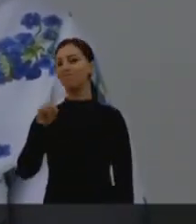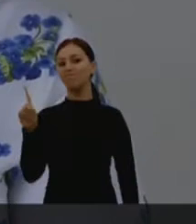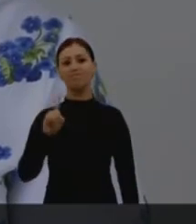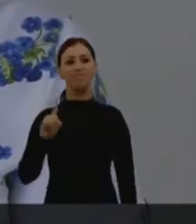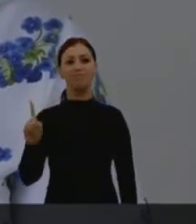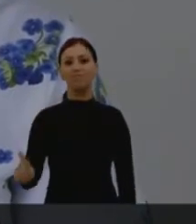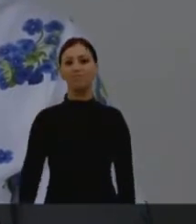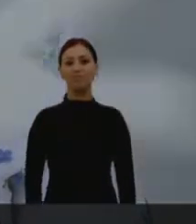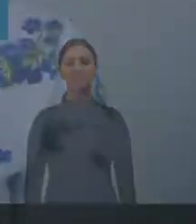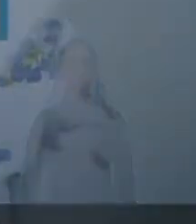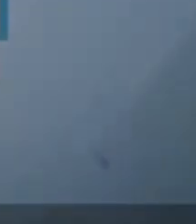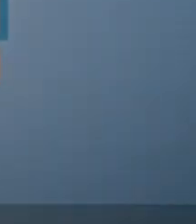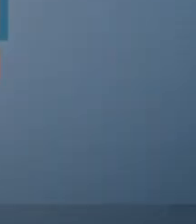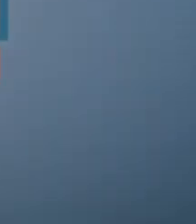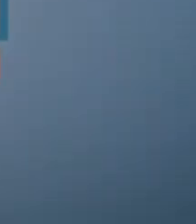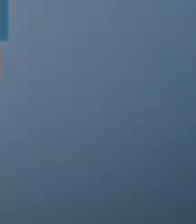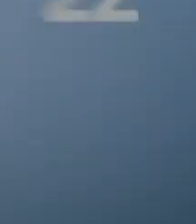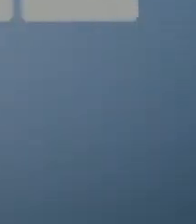não venda seu voto.